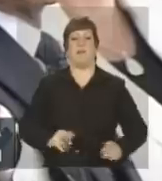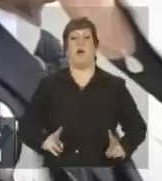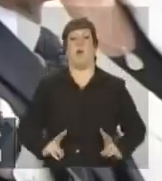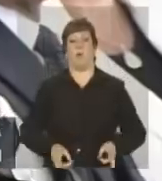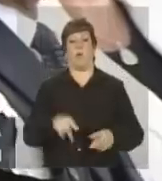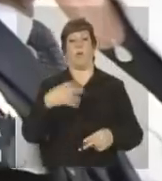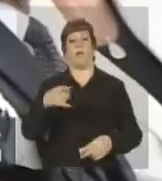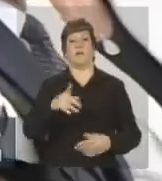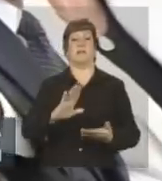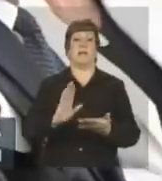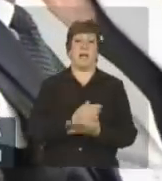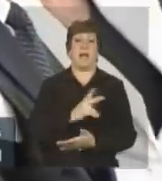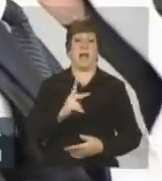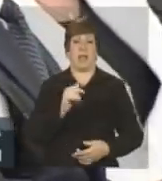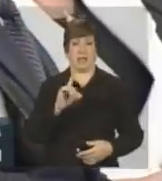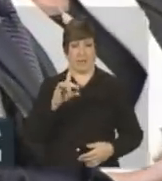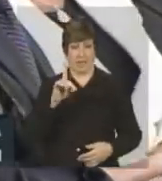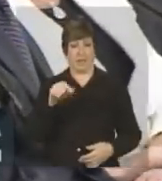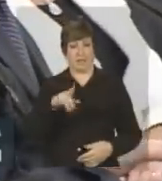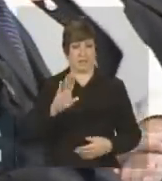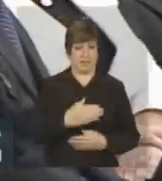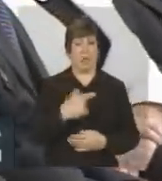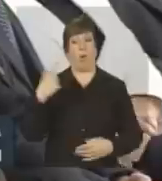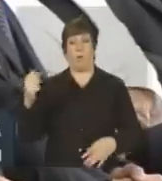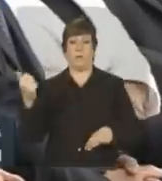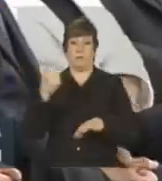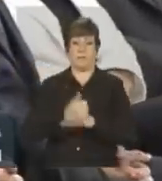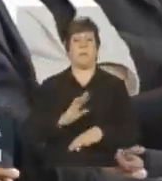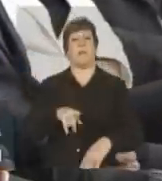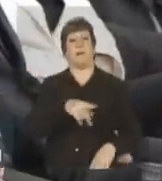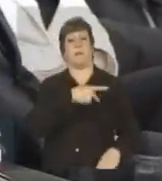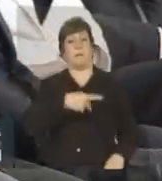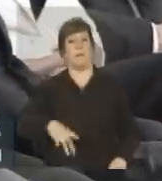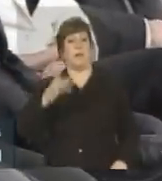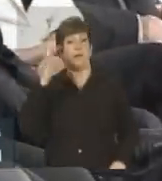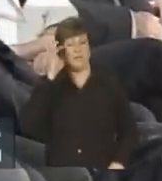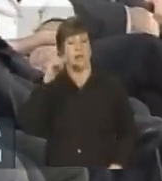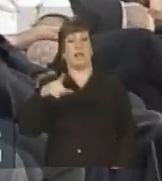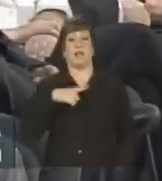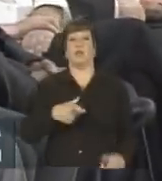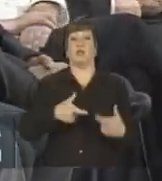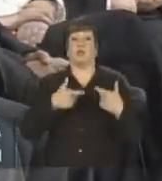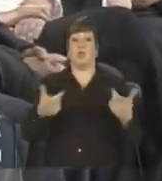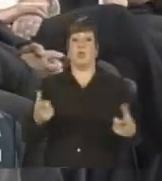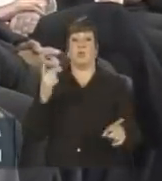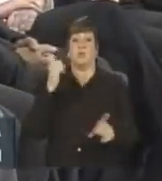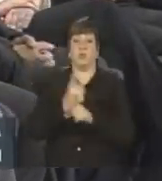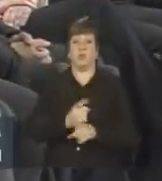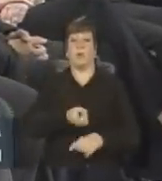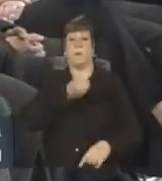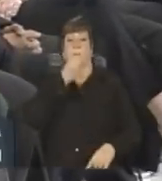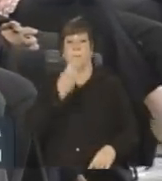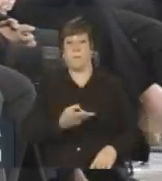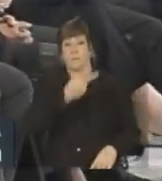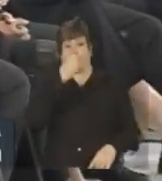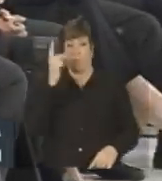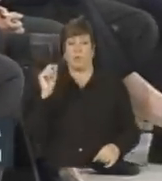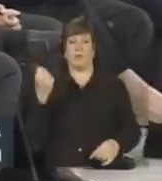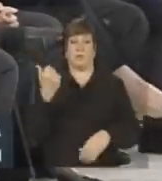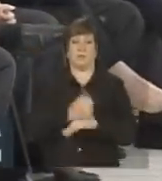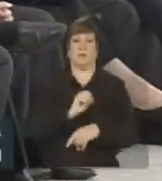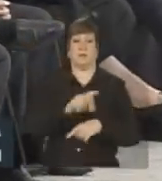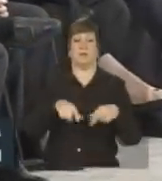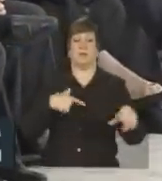sua saída do Ministério da Educação e que a presidenta Dilma tenha o êxito de encontrar os rumos nas próximas gestões do